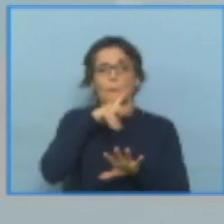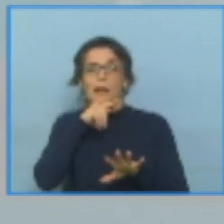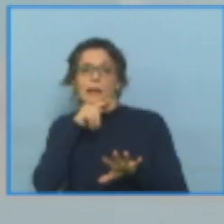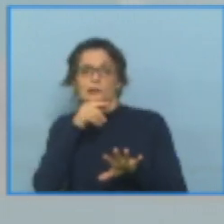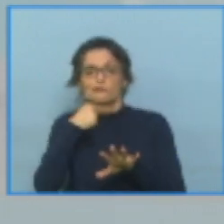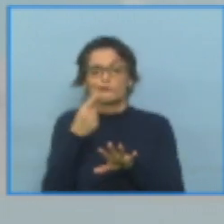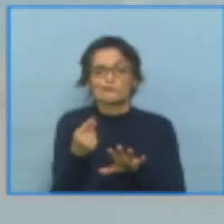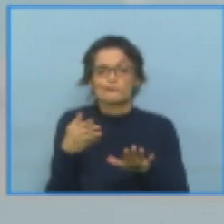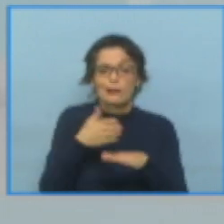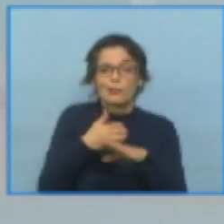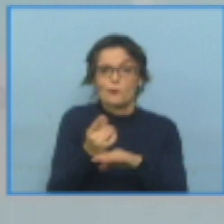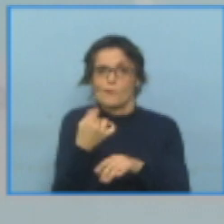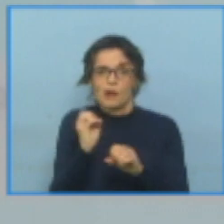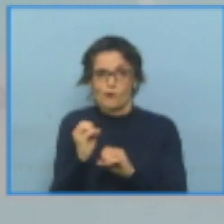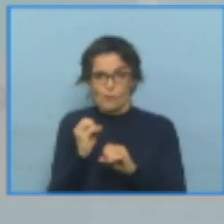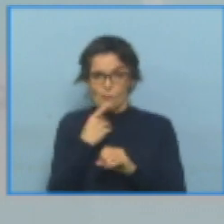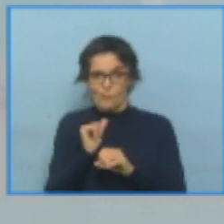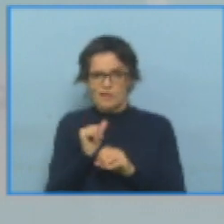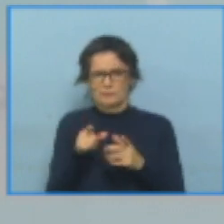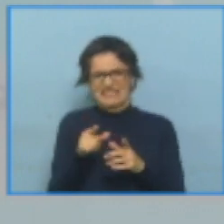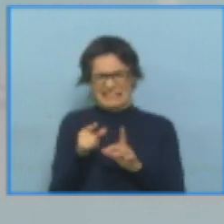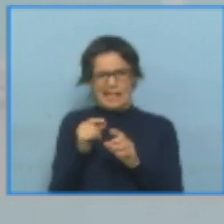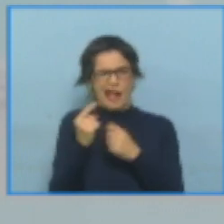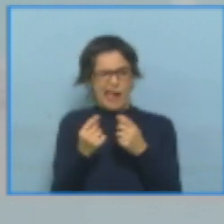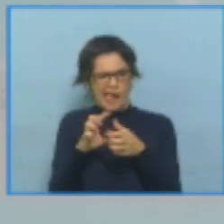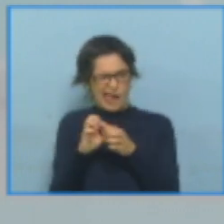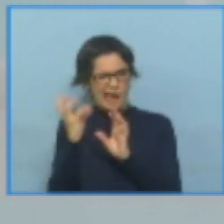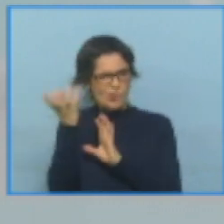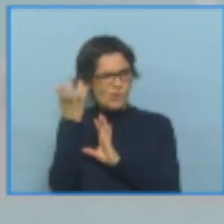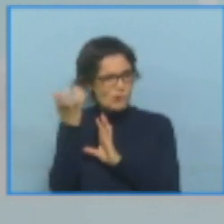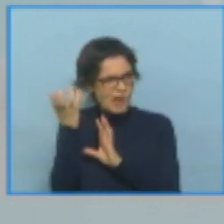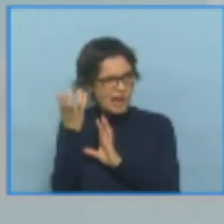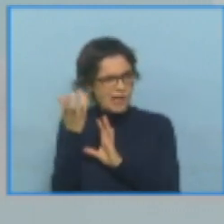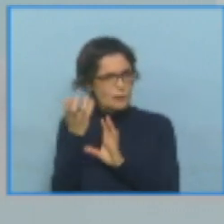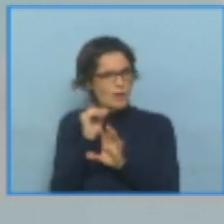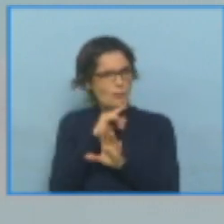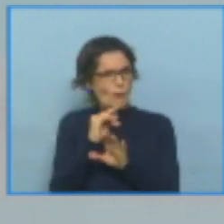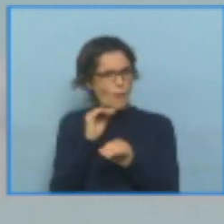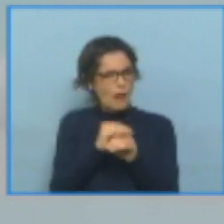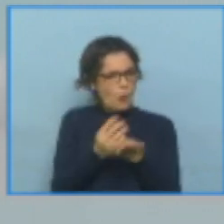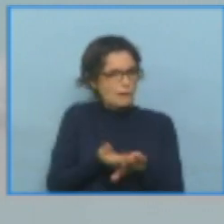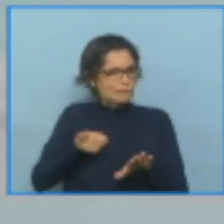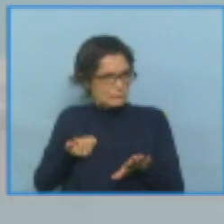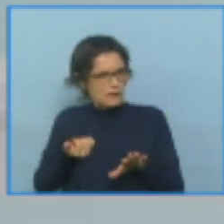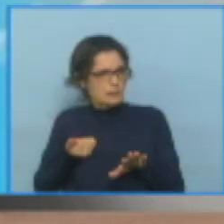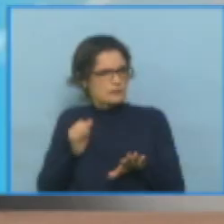temos um caldo cultural algo desculpabilizante em relação a esta questão.